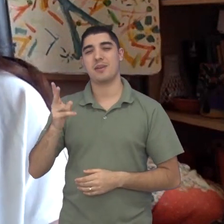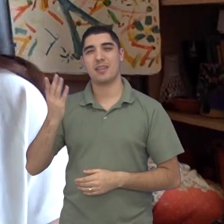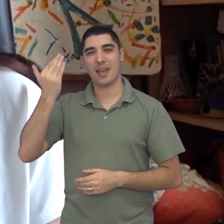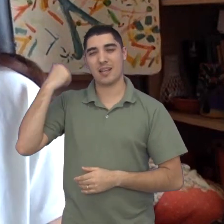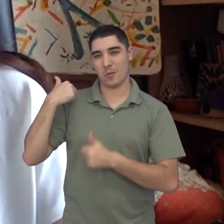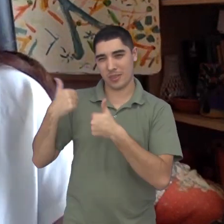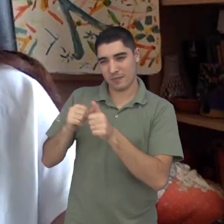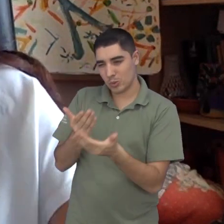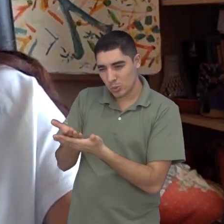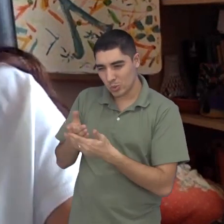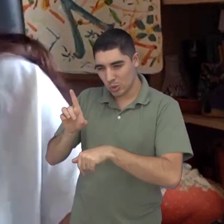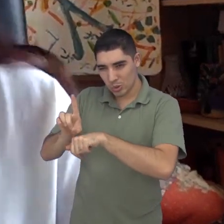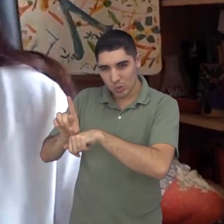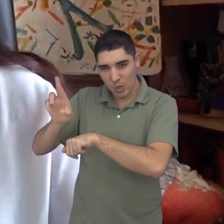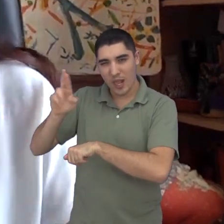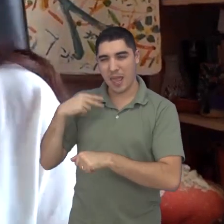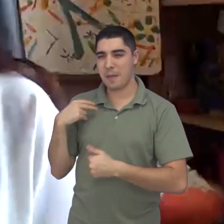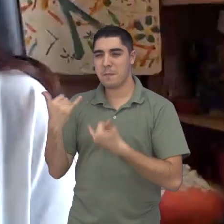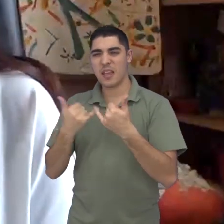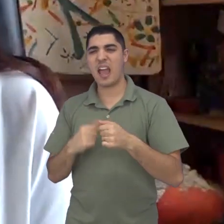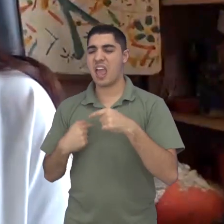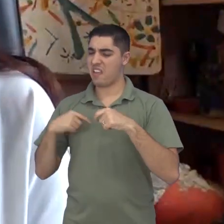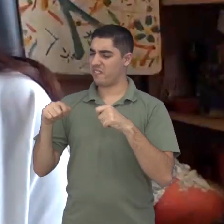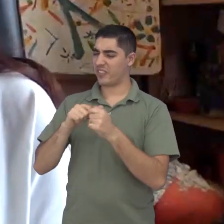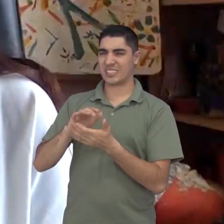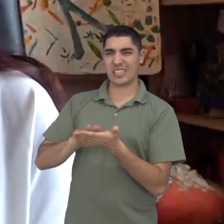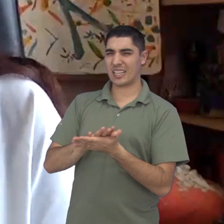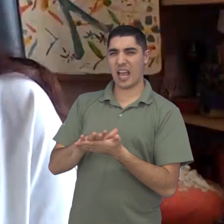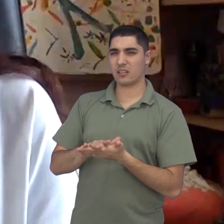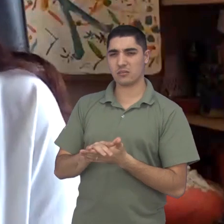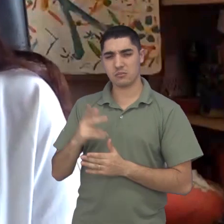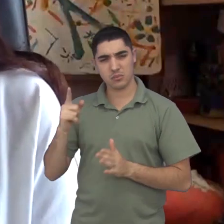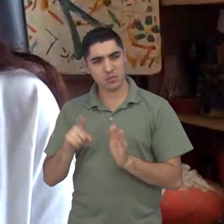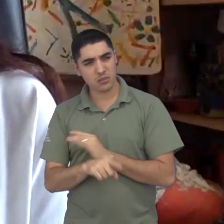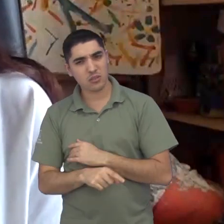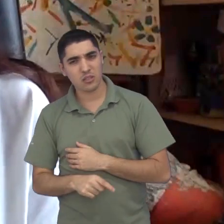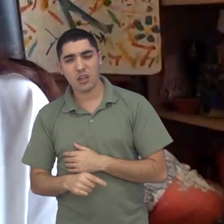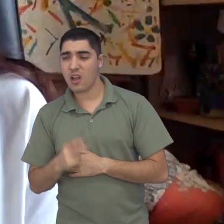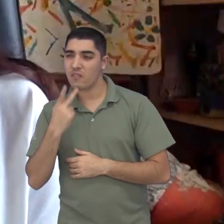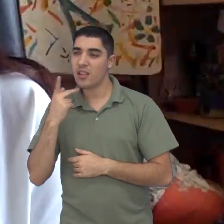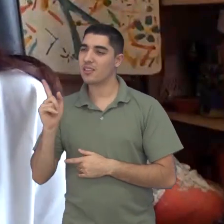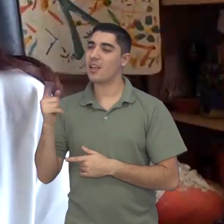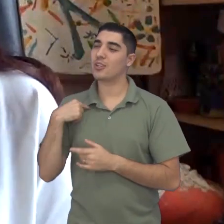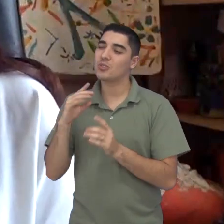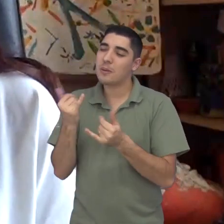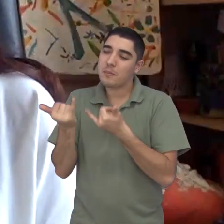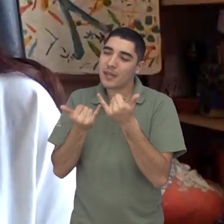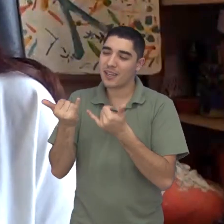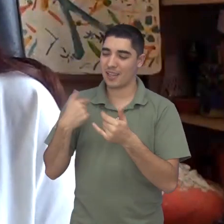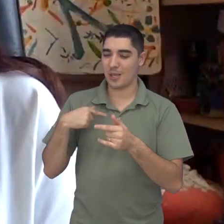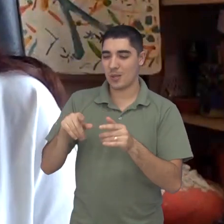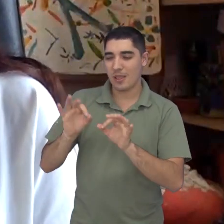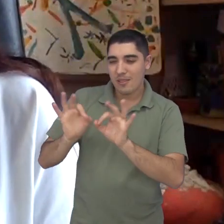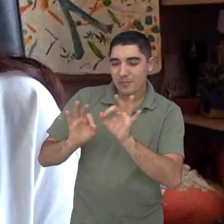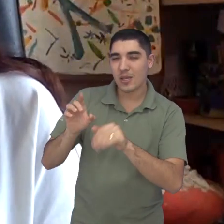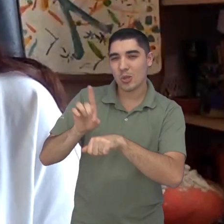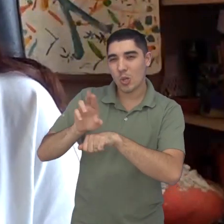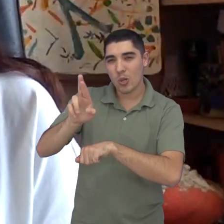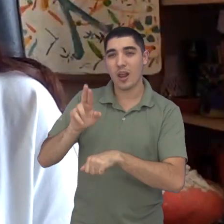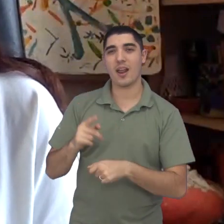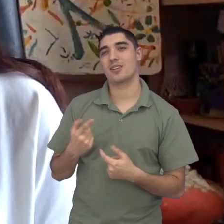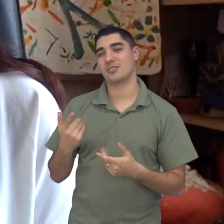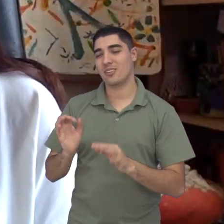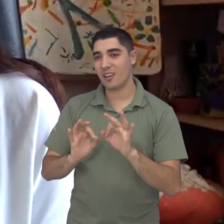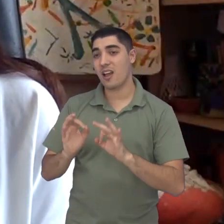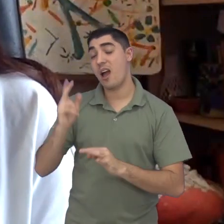estava terminando meu doutorado, era só uma brincadeira, eu não estou fazendo nada, as pessoas se assustavam, eu falei, não, estou só terminando meu doutorado, não estou... Mas, assim, essa questão